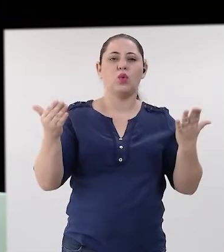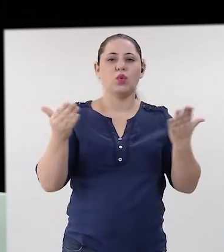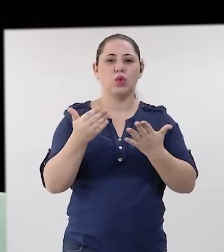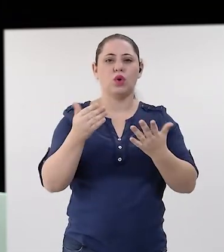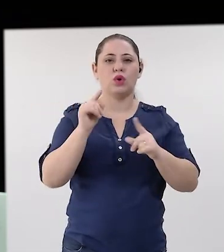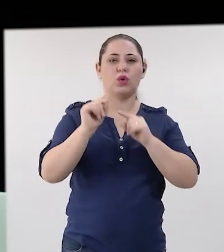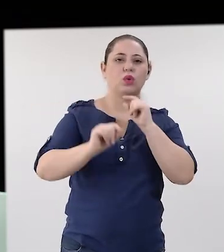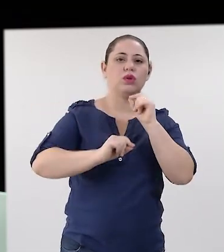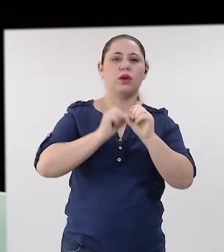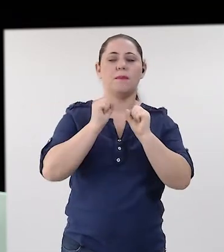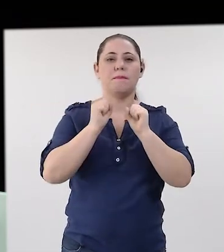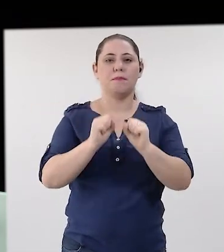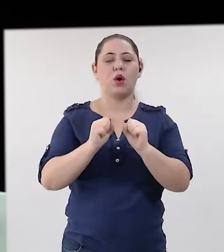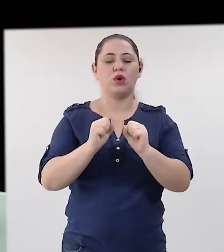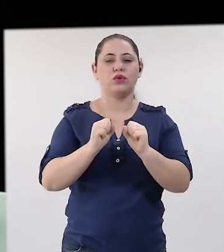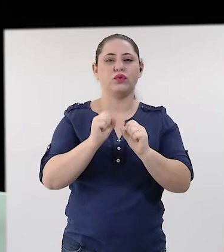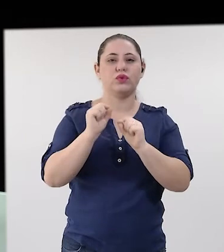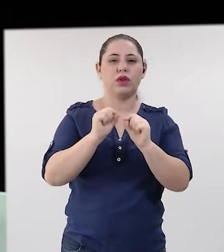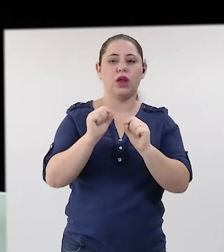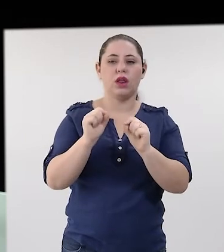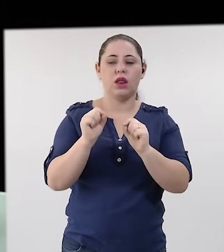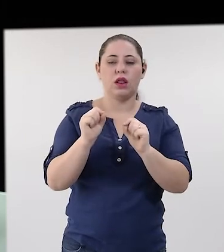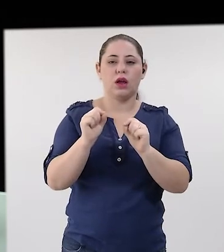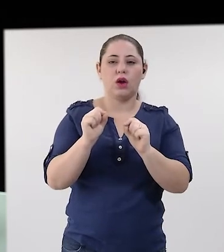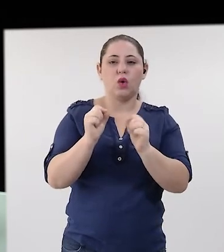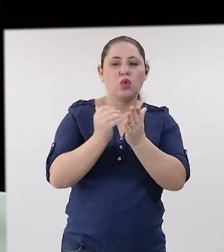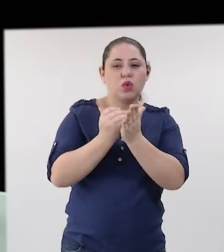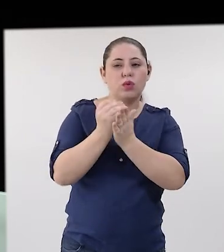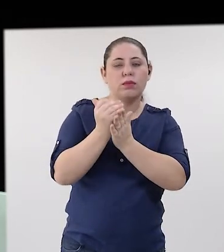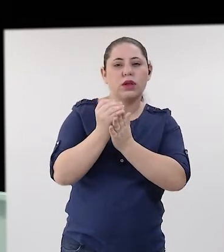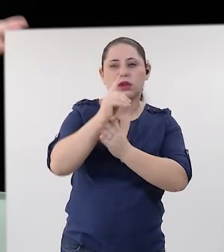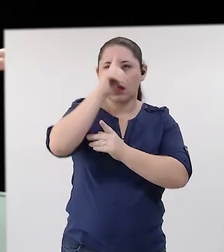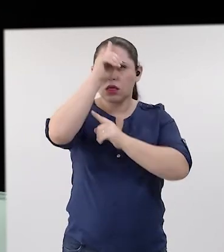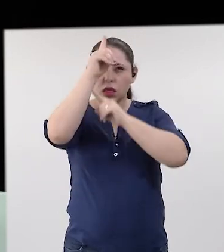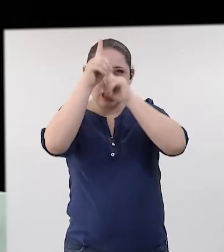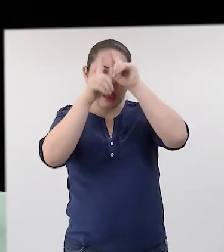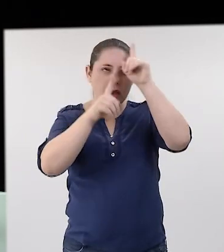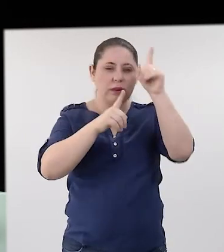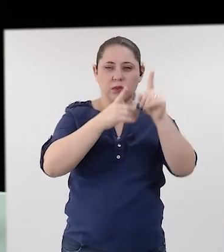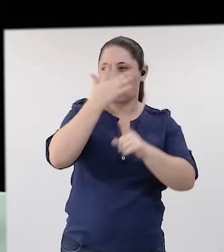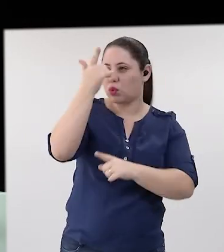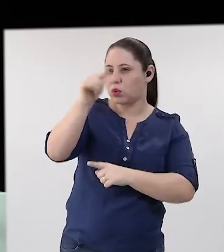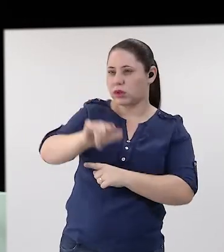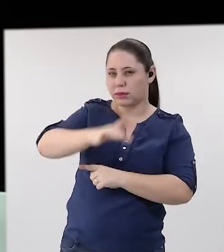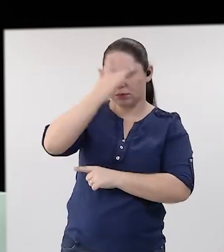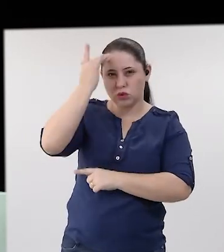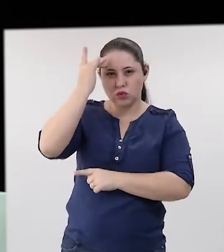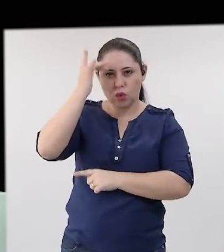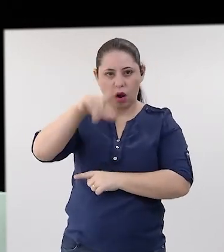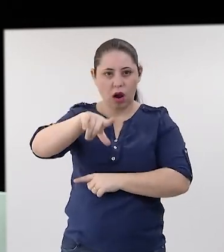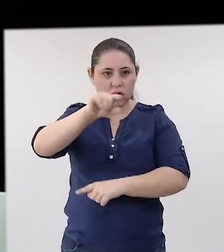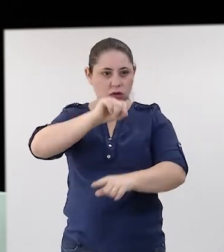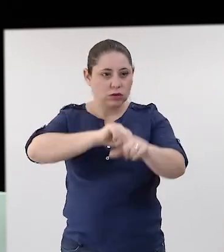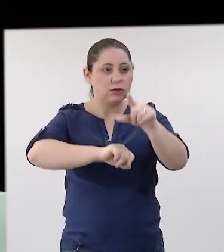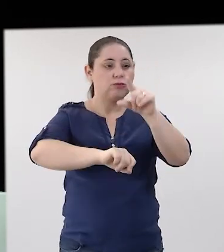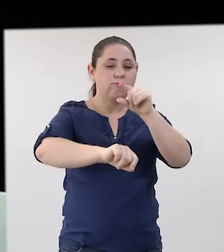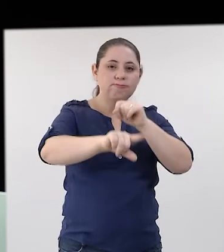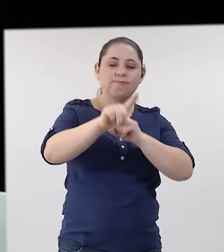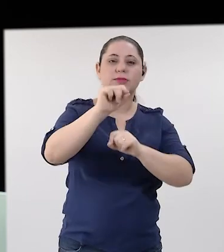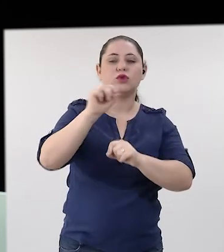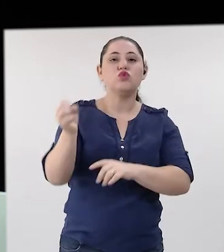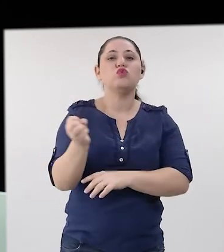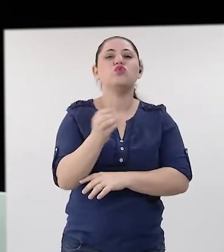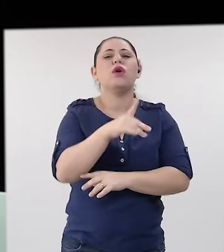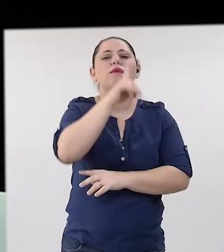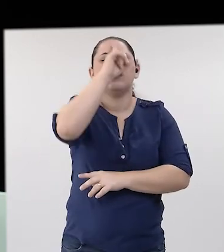pouco que talvez possa ser um embrião para novas ideias, né, esse aplicativo, para que outras pessoas se inspirem. E falando em novas ideias,